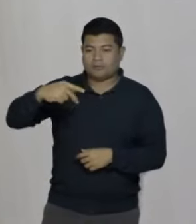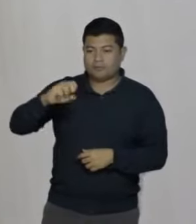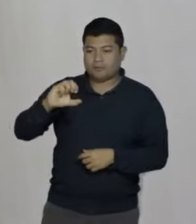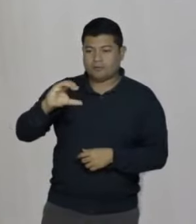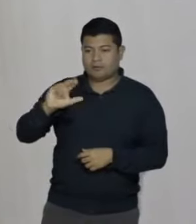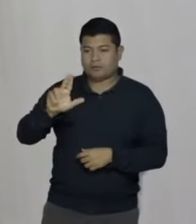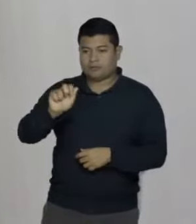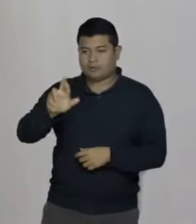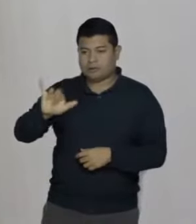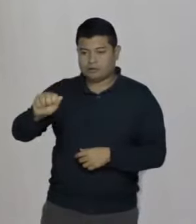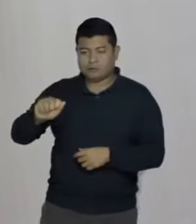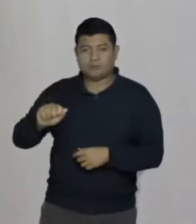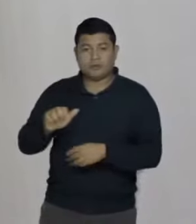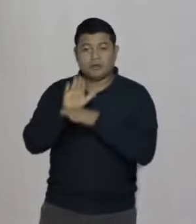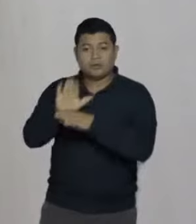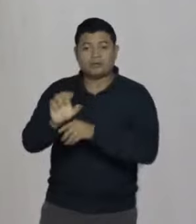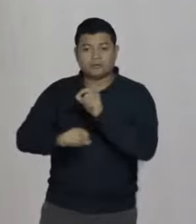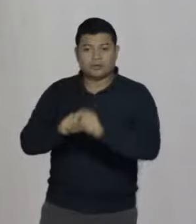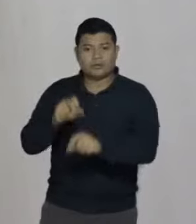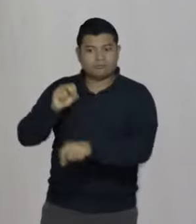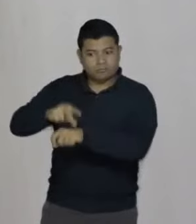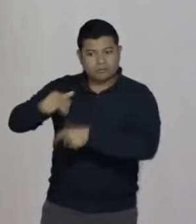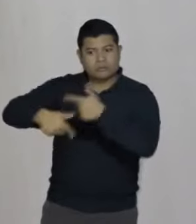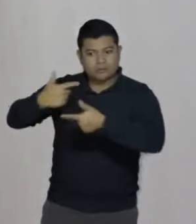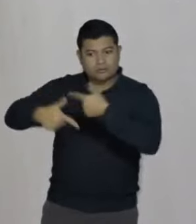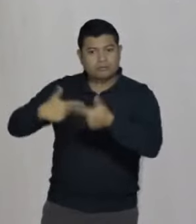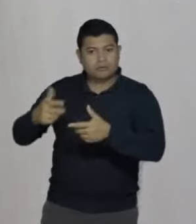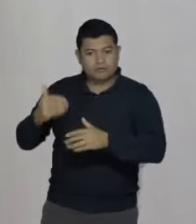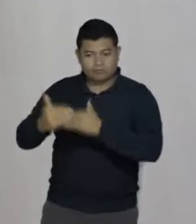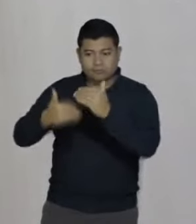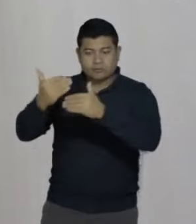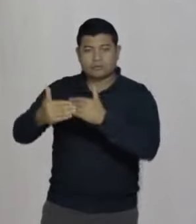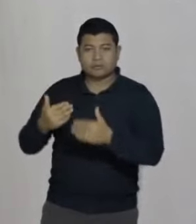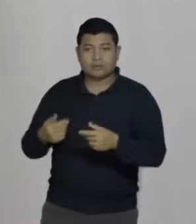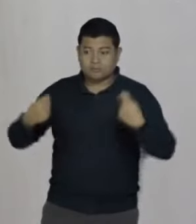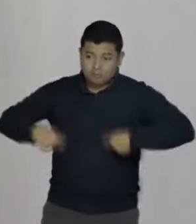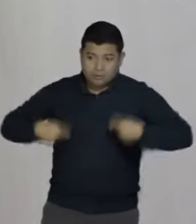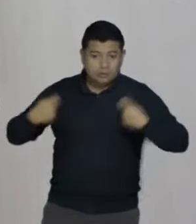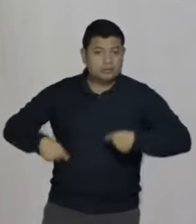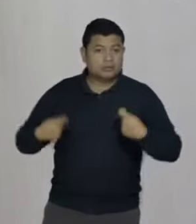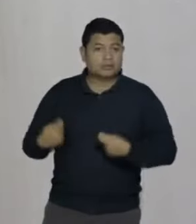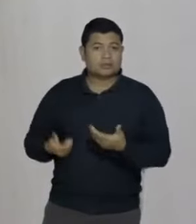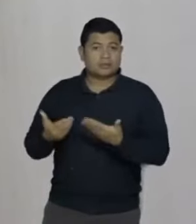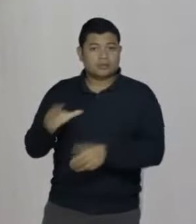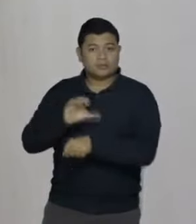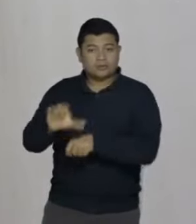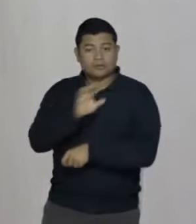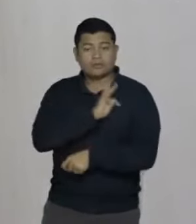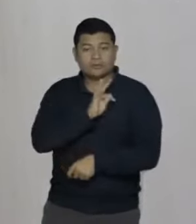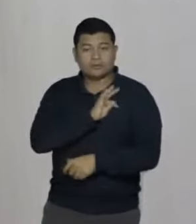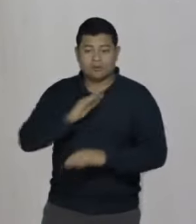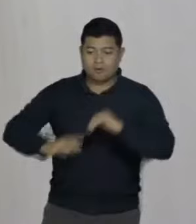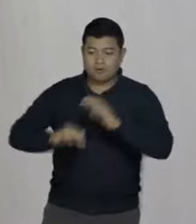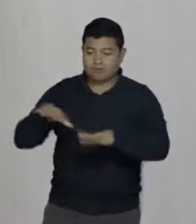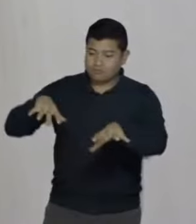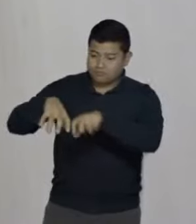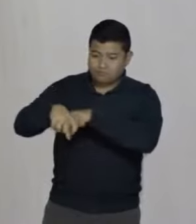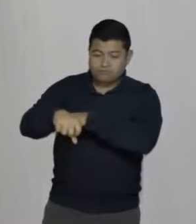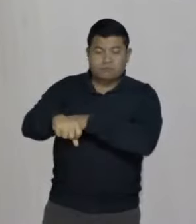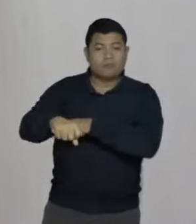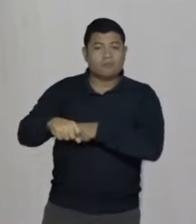nas pessoas que vivem que dependem do agronegócio e que dependem deste curso técnico para se qualificar em estarem